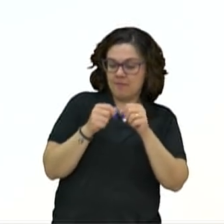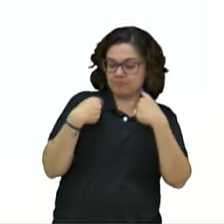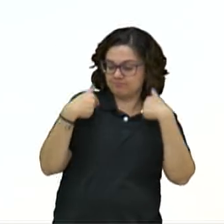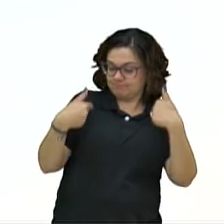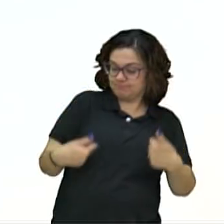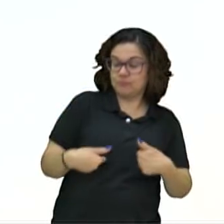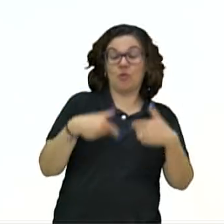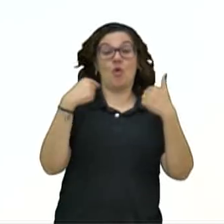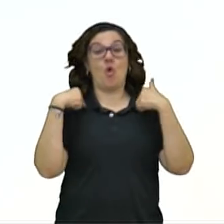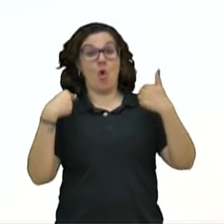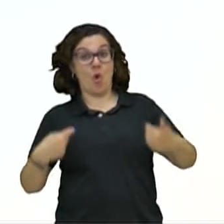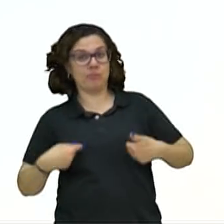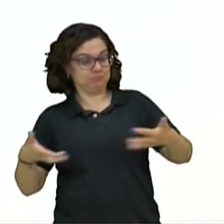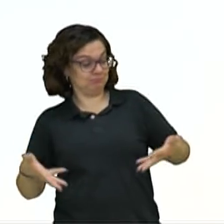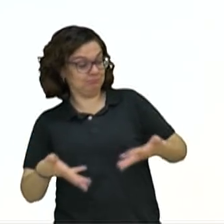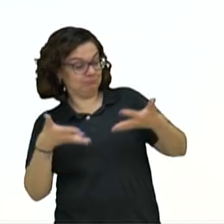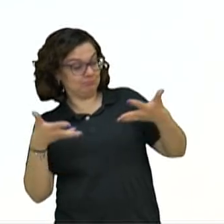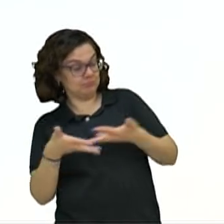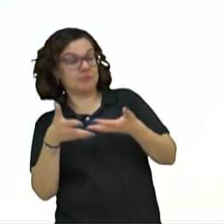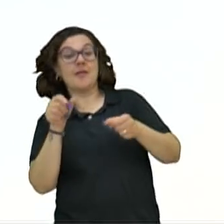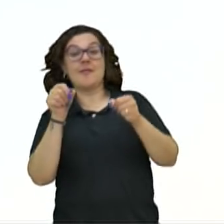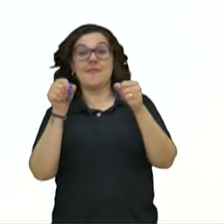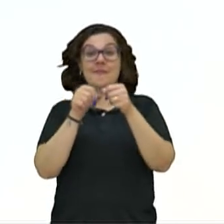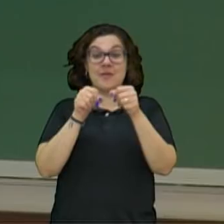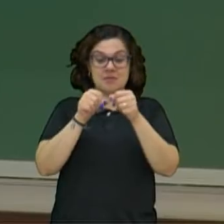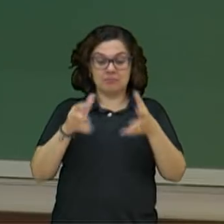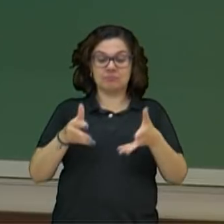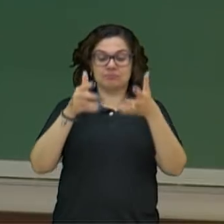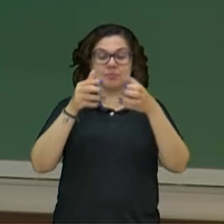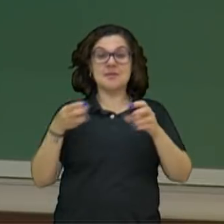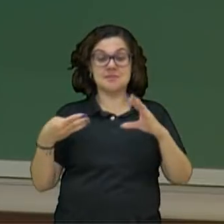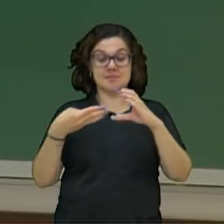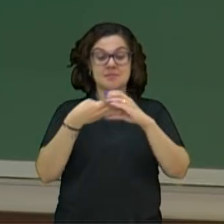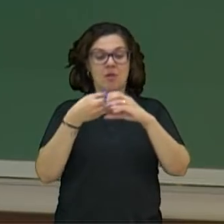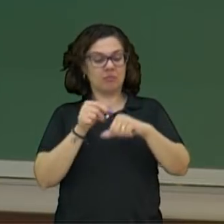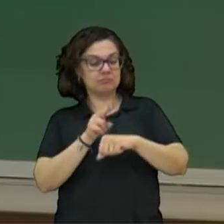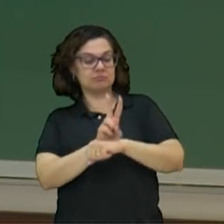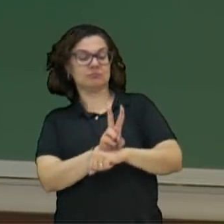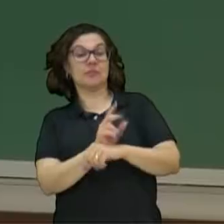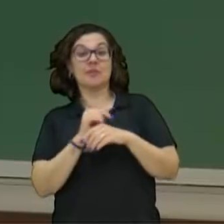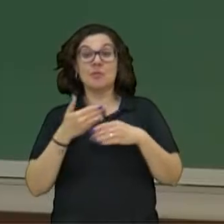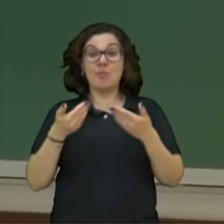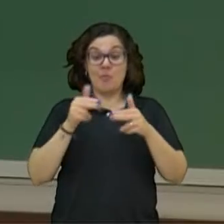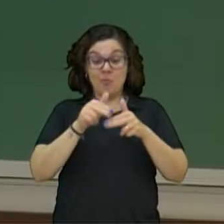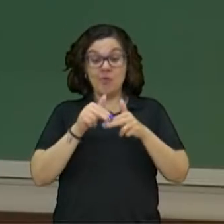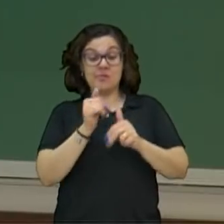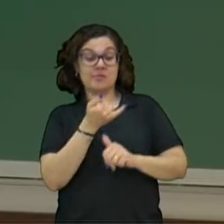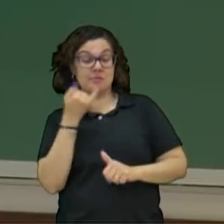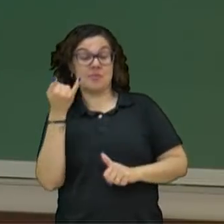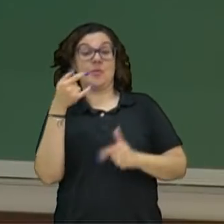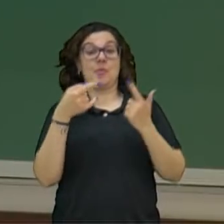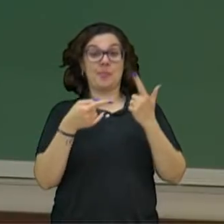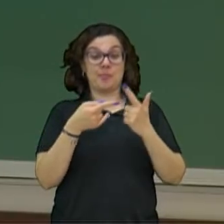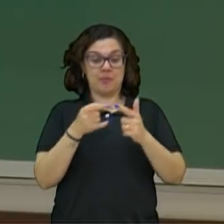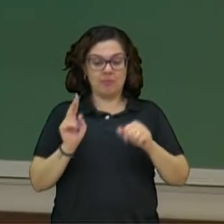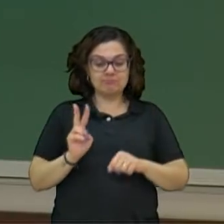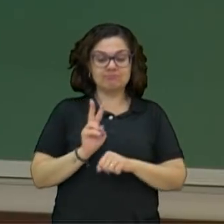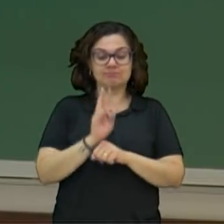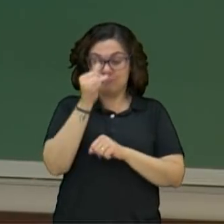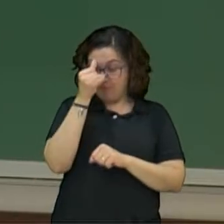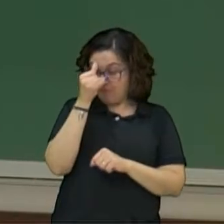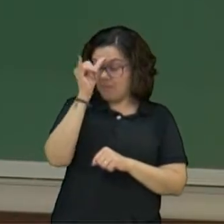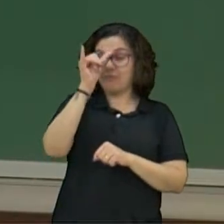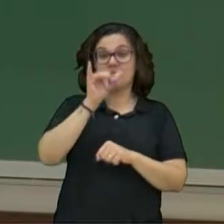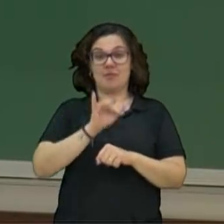nosso corpo seja estimulado a produzir anticorpos, tá? Por isso que elas são tão importantes, porque elas vão atuar na